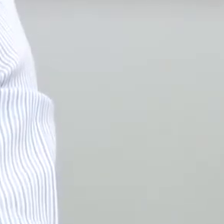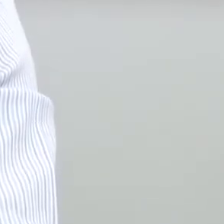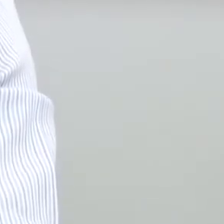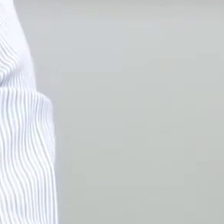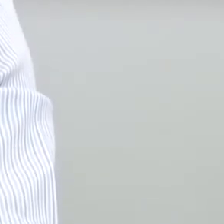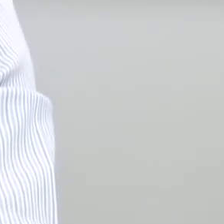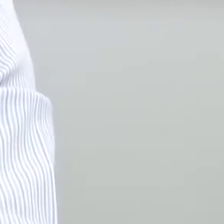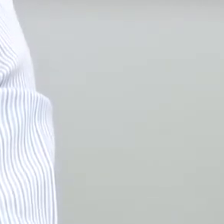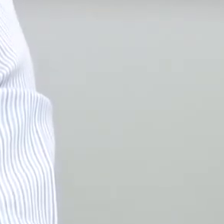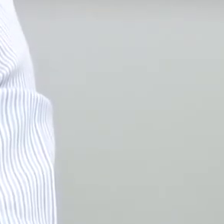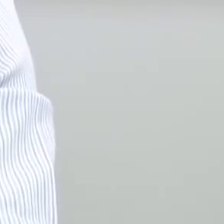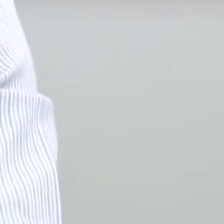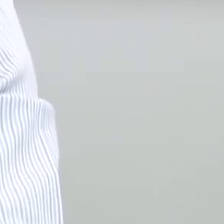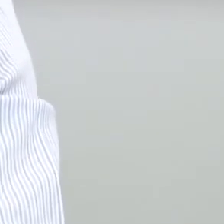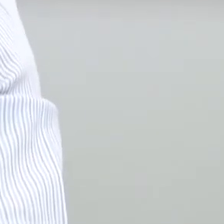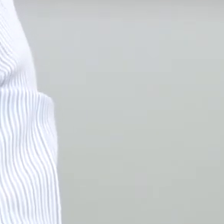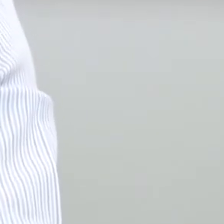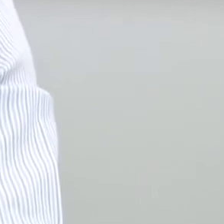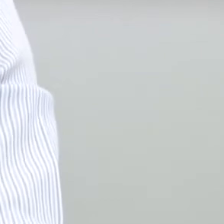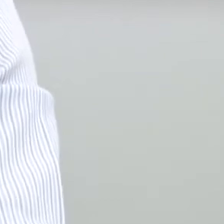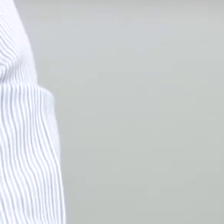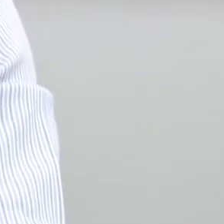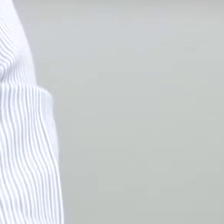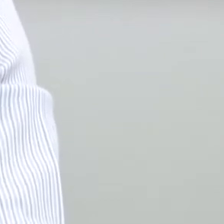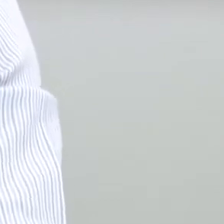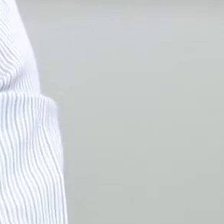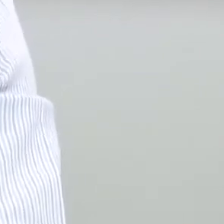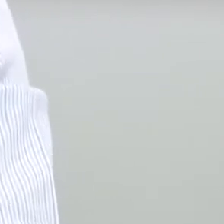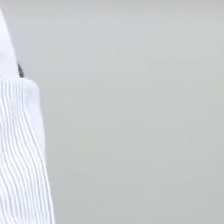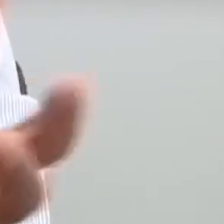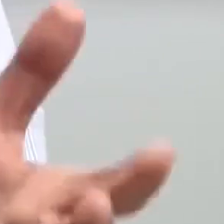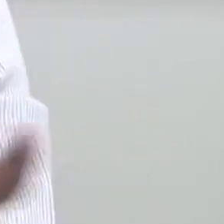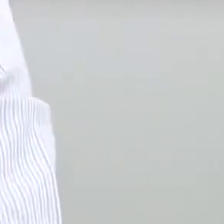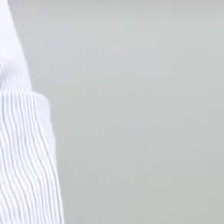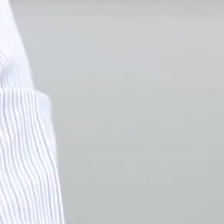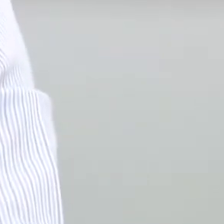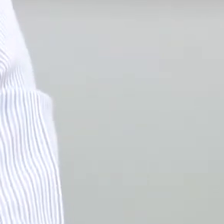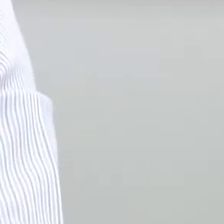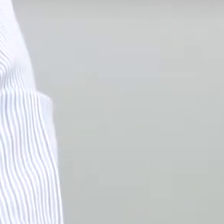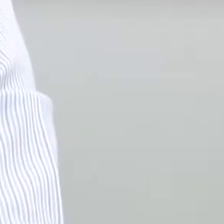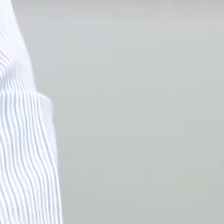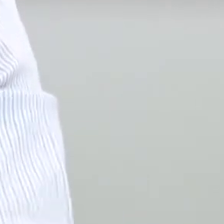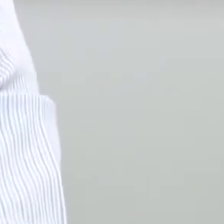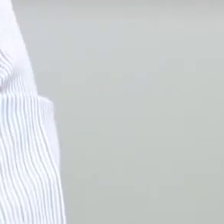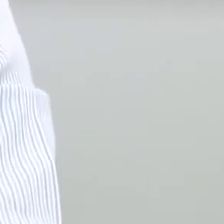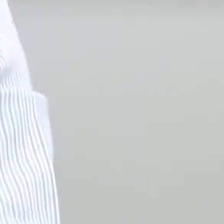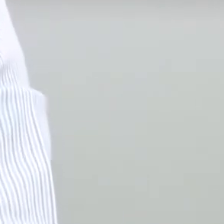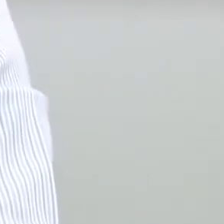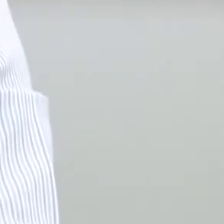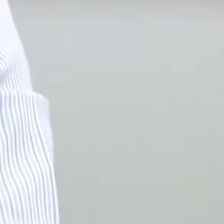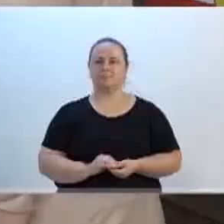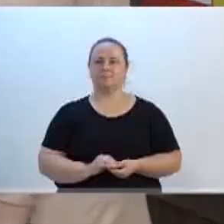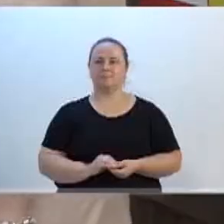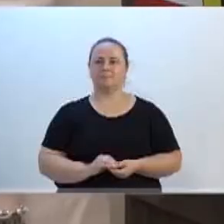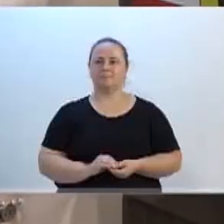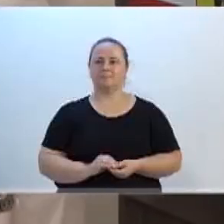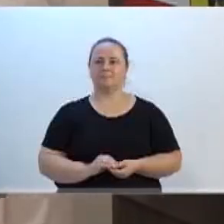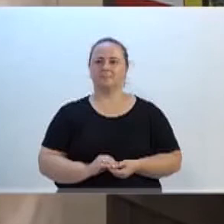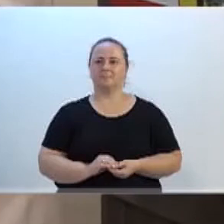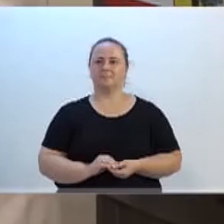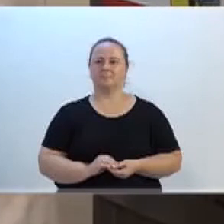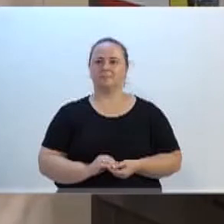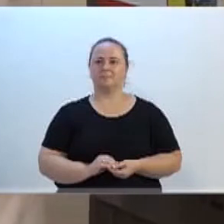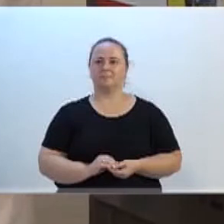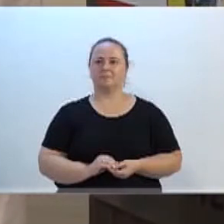por problemas familiares dele, por isso que ele não foi na Câmara para receber o prêmio, porque ele queria lá receber aquele prêmio. Mas o